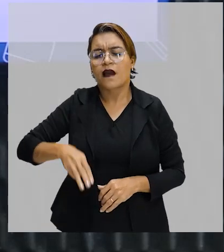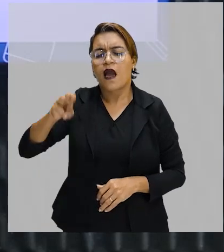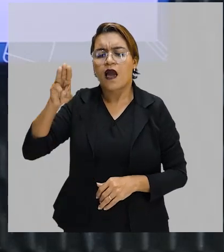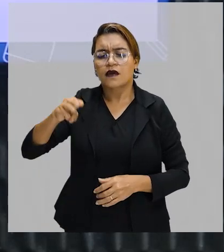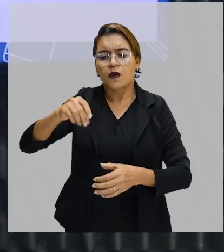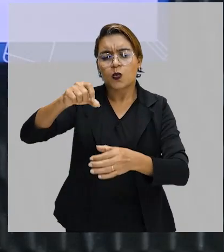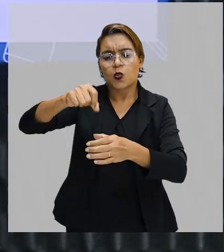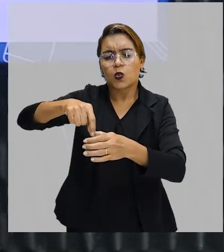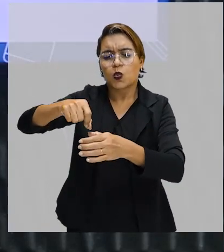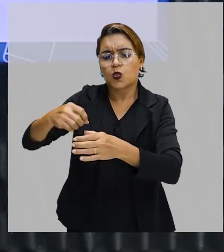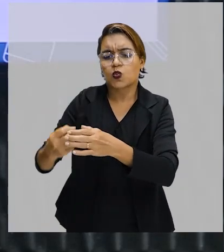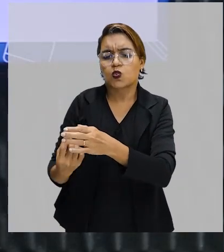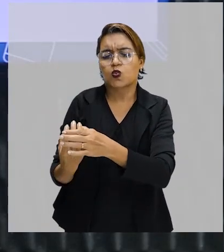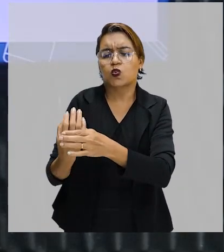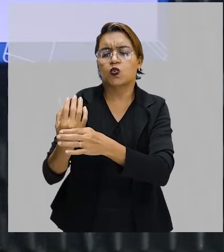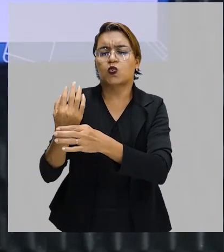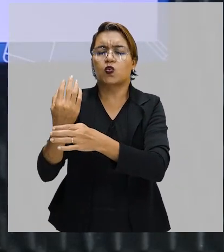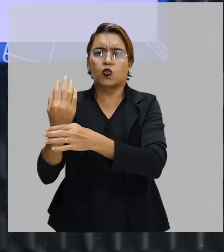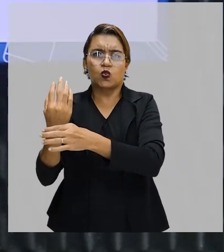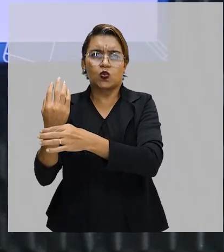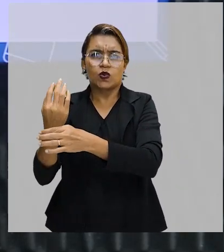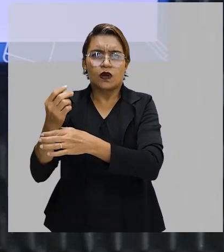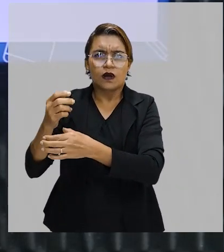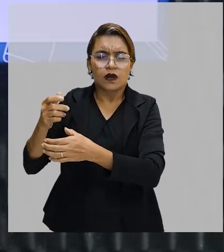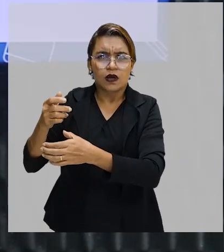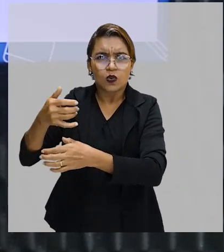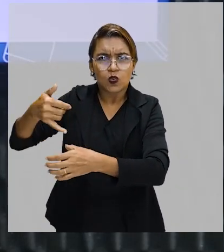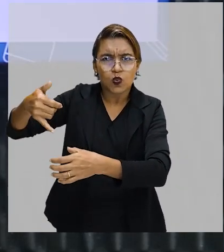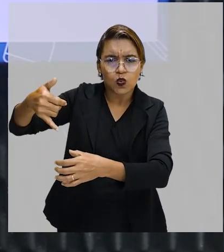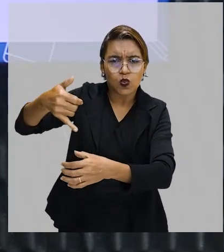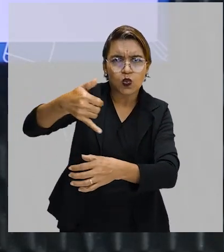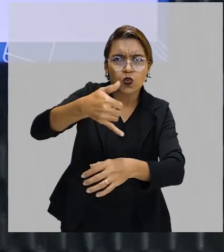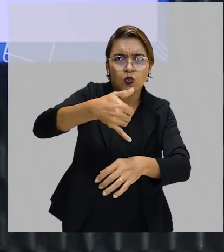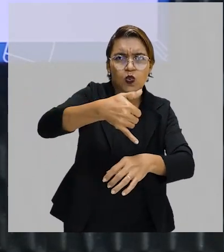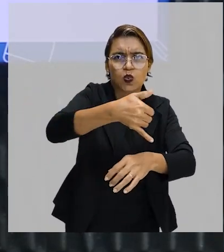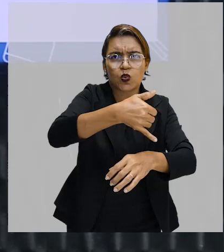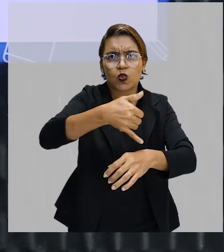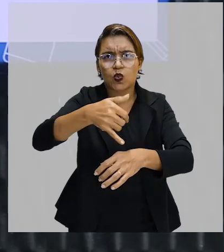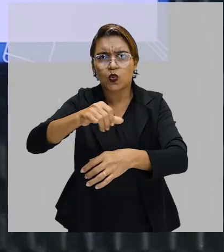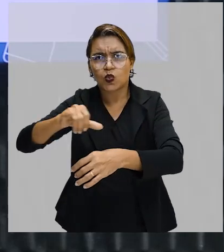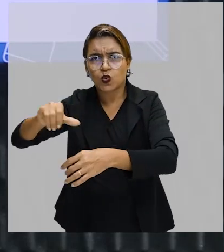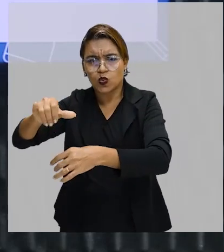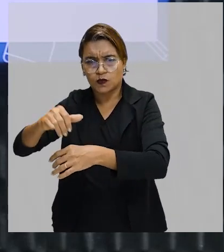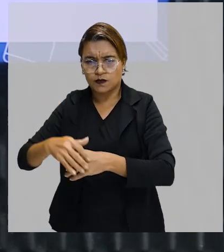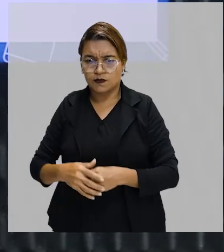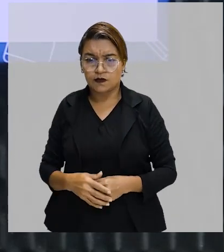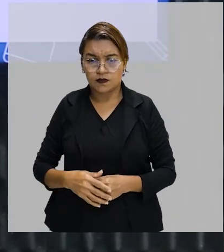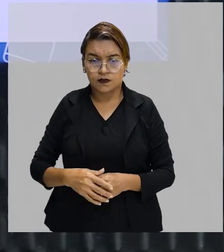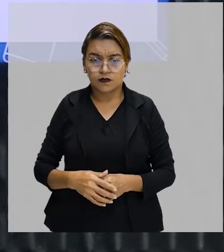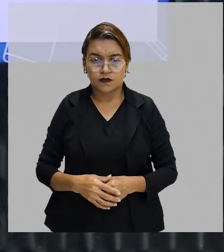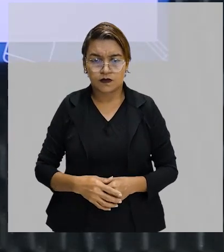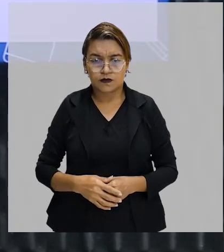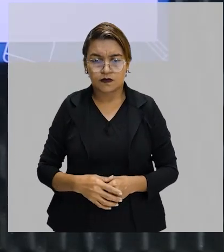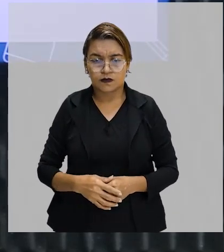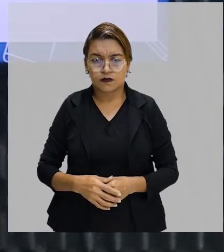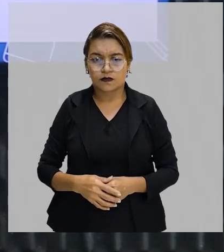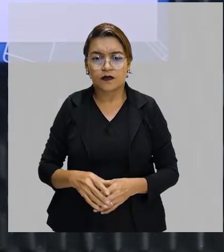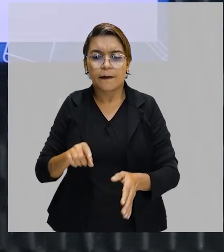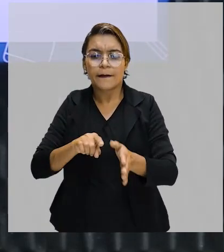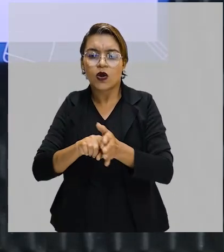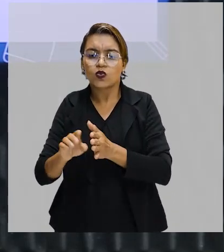as plantou e quem arregou e mais tarde as mudou pergunta todas essas largas ruas